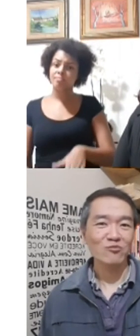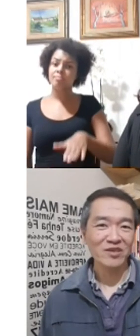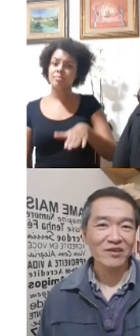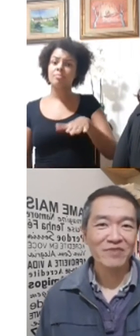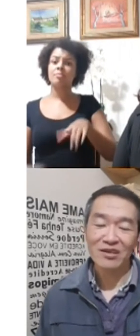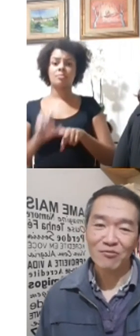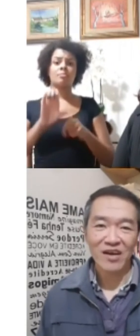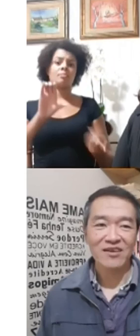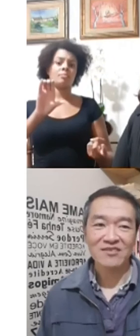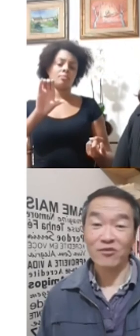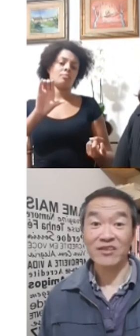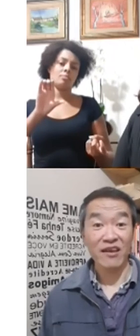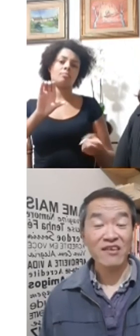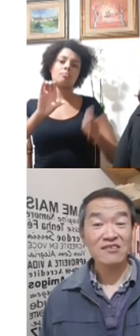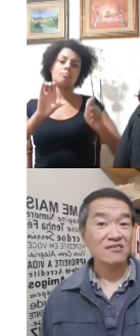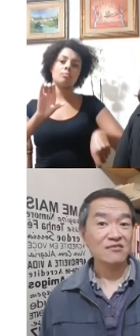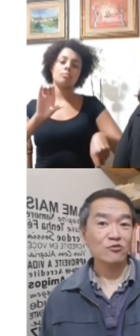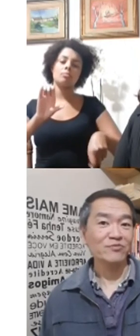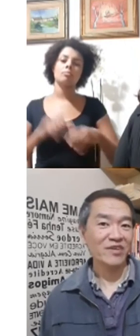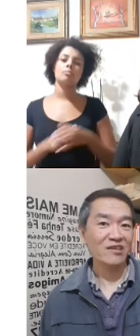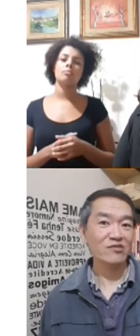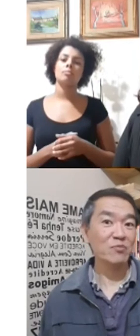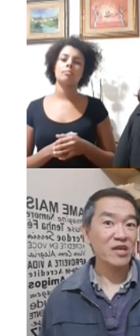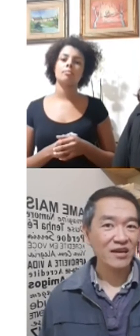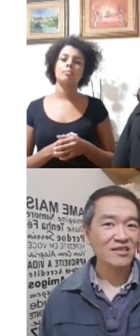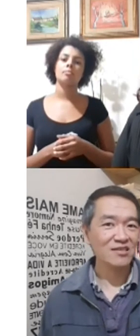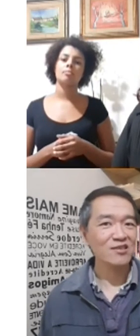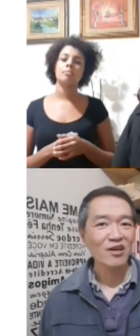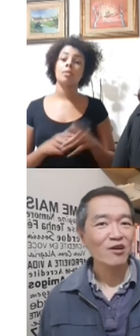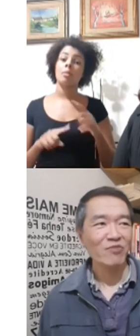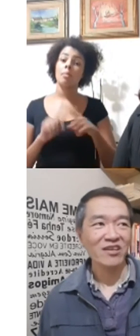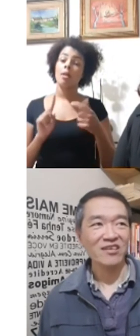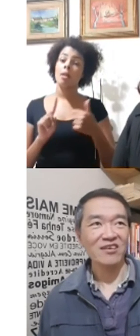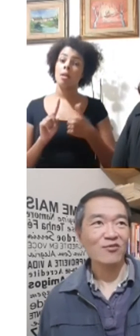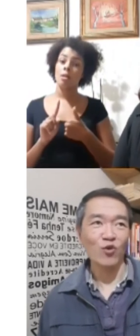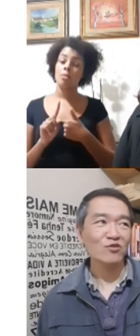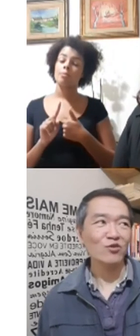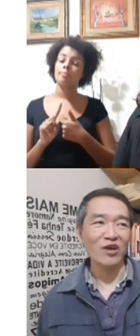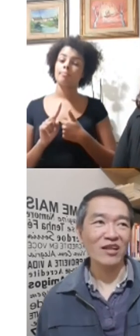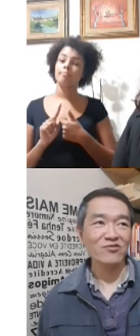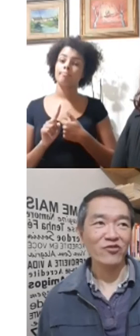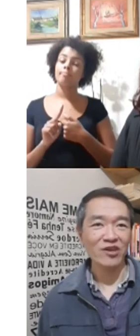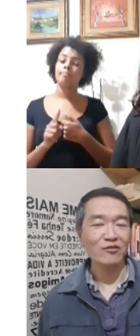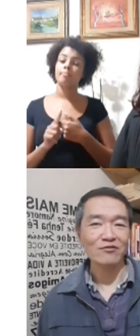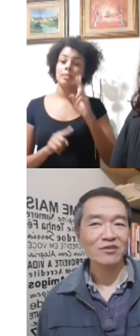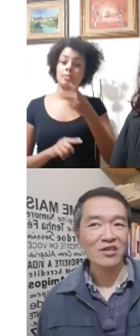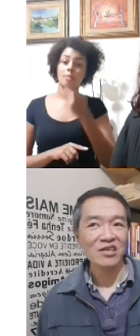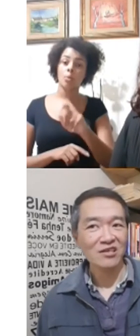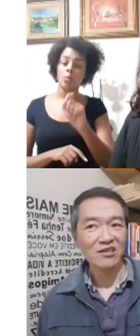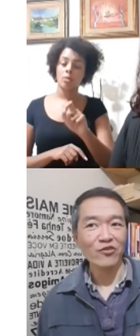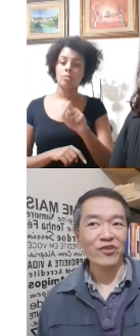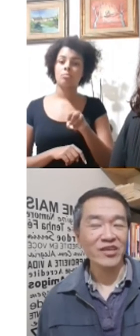mais de autonomia, mas eu até insisto, né, nas fabricantes para que quando elas